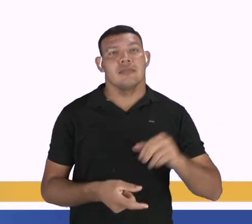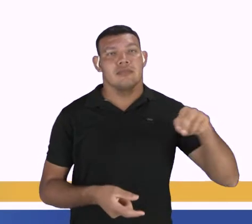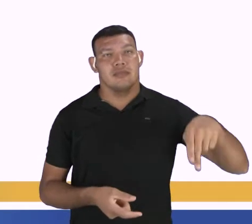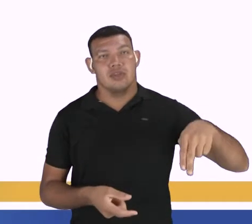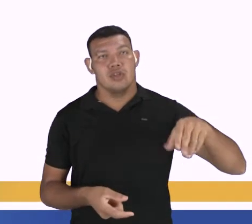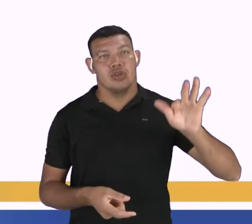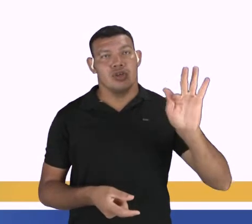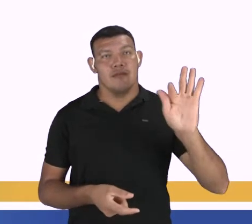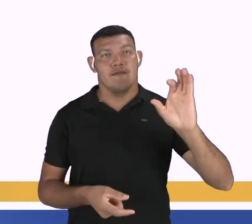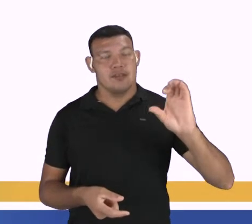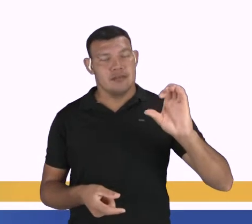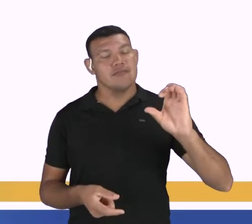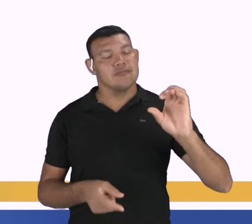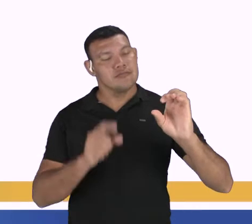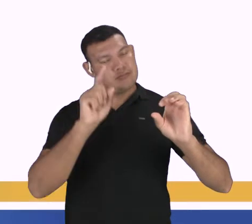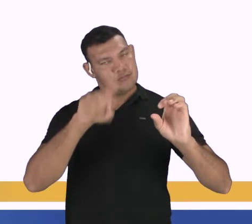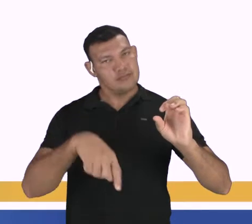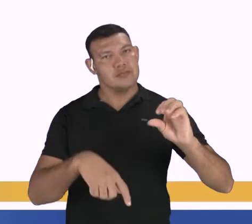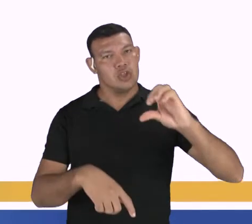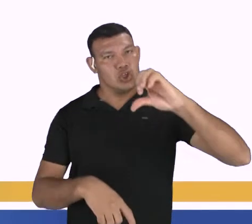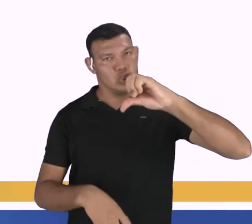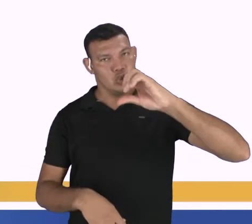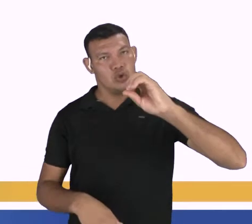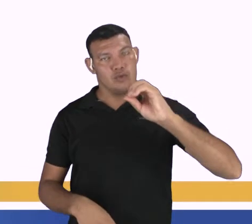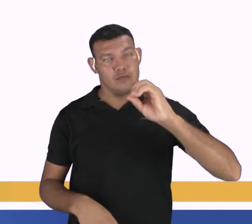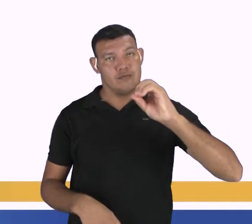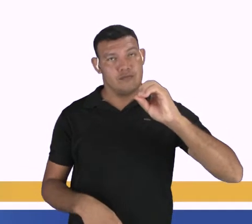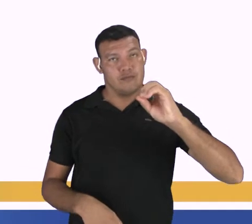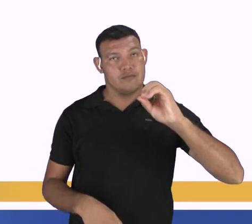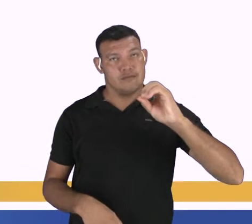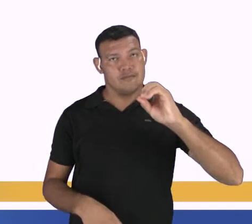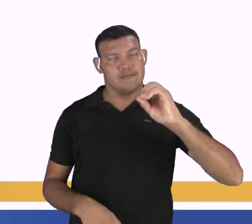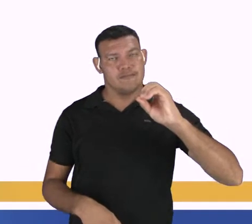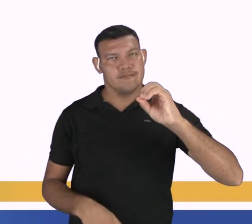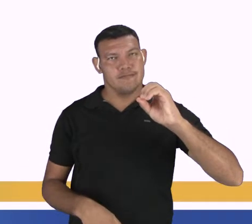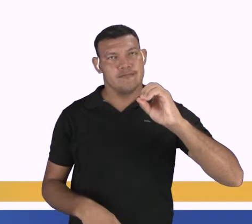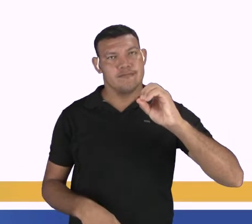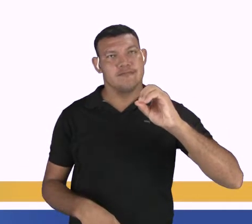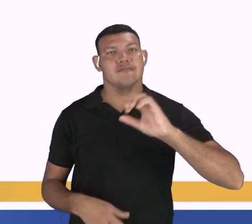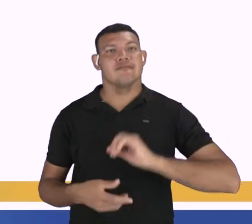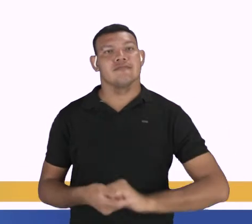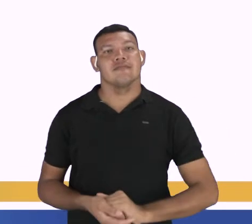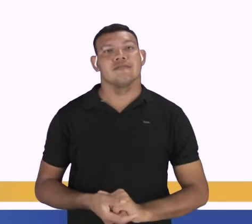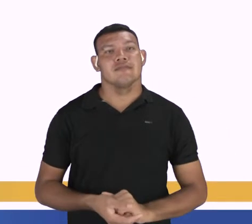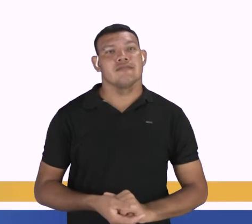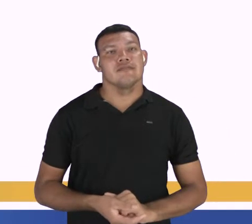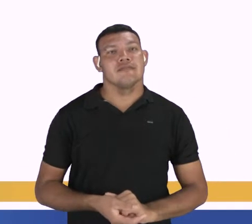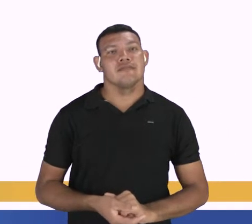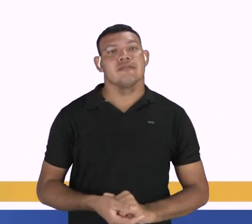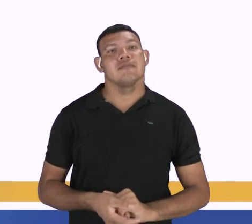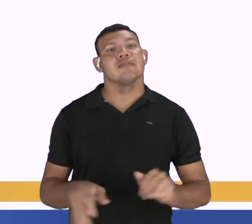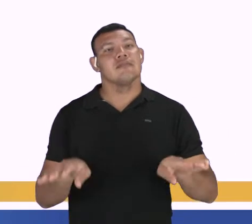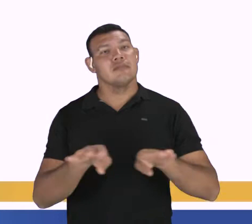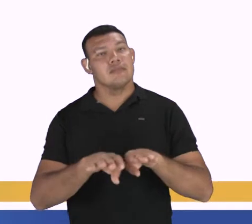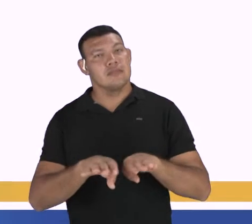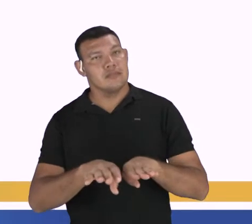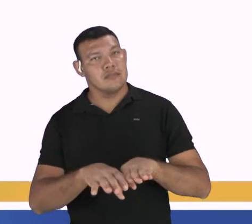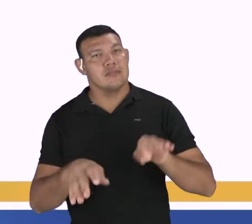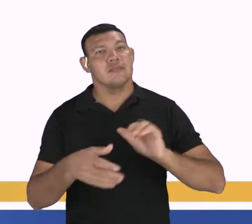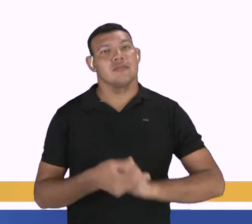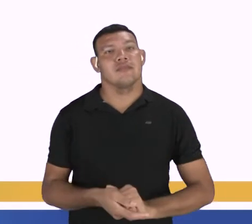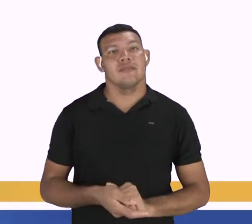de 90 graus. Um outro ângulo aí não tão óbvio, mas que também mede 90 graus, né, seria o